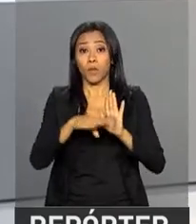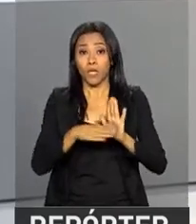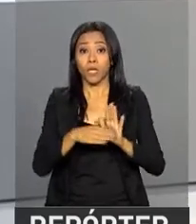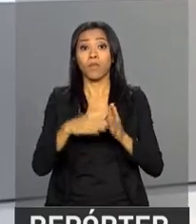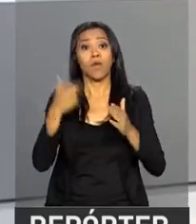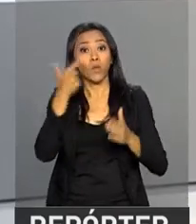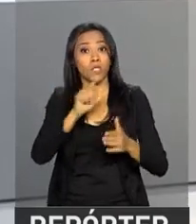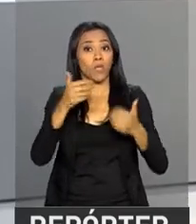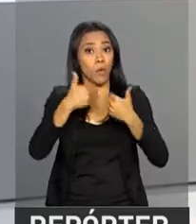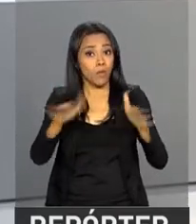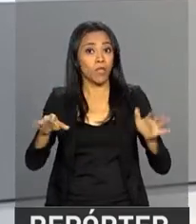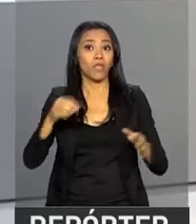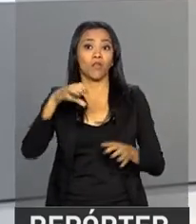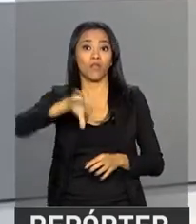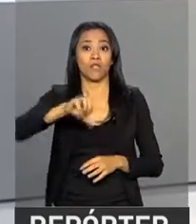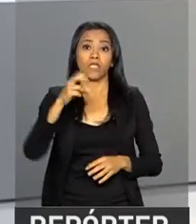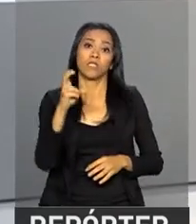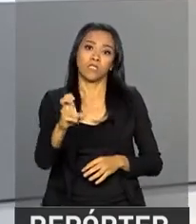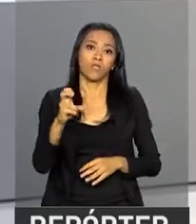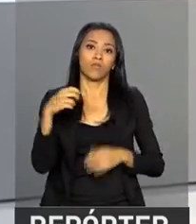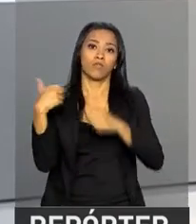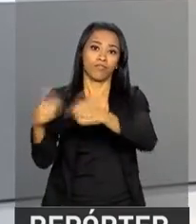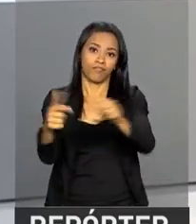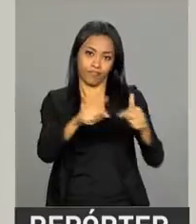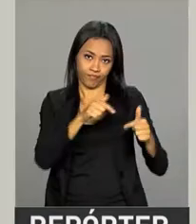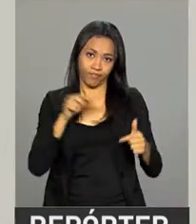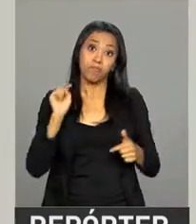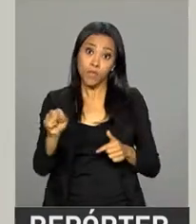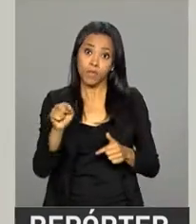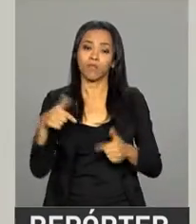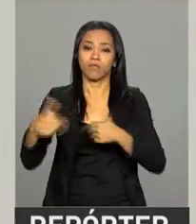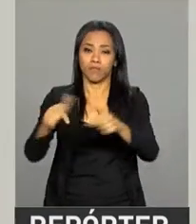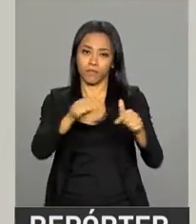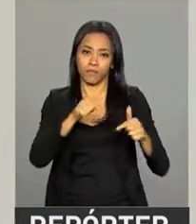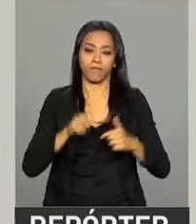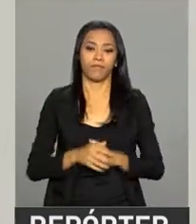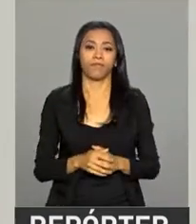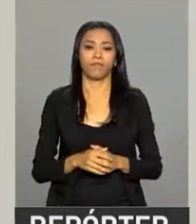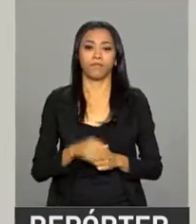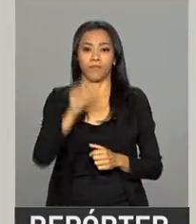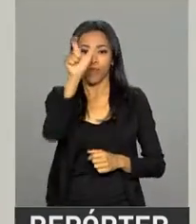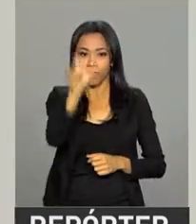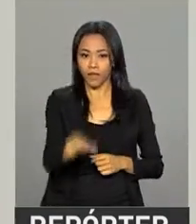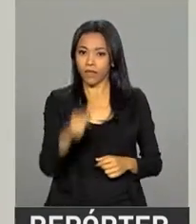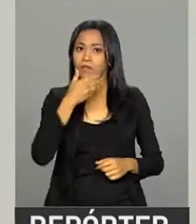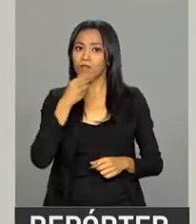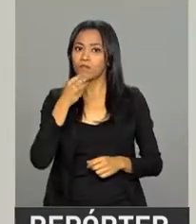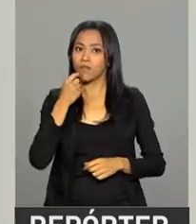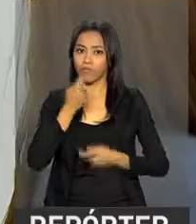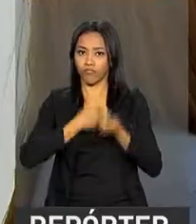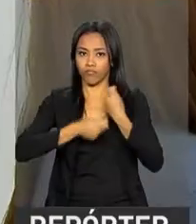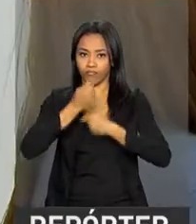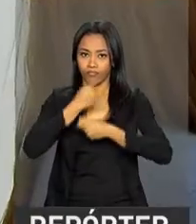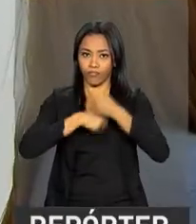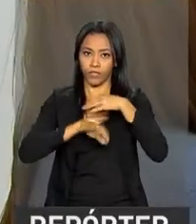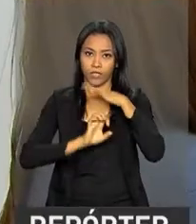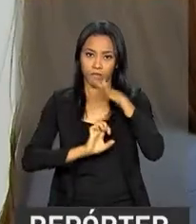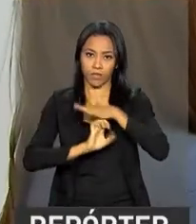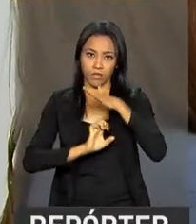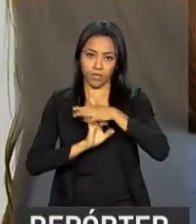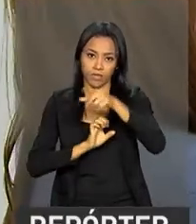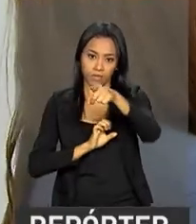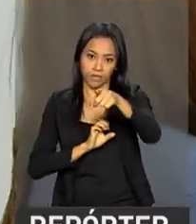95 mil postos de trabalho este empresário de brasília teve acesso ao empréstimo